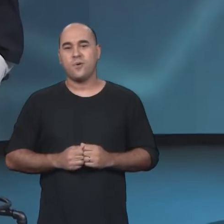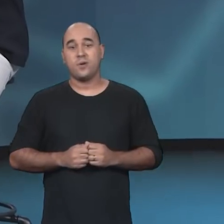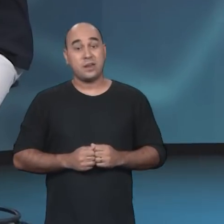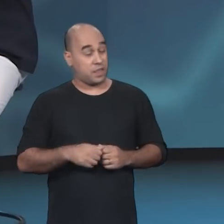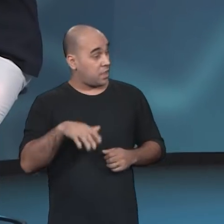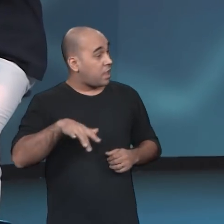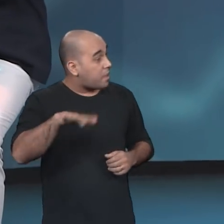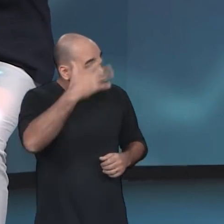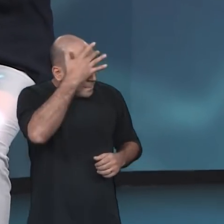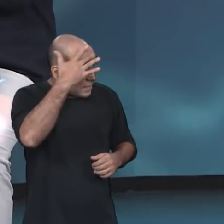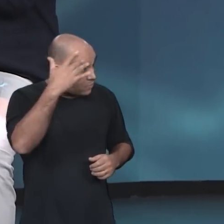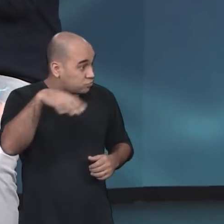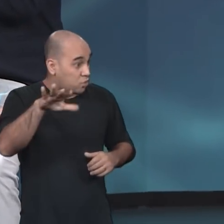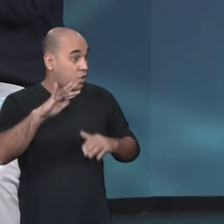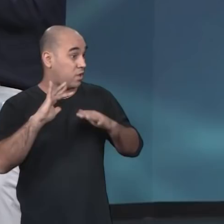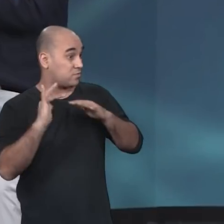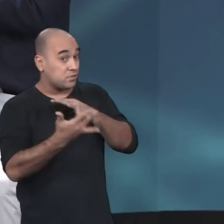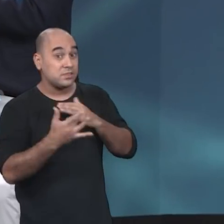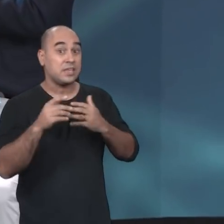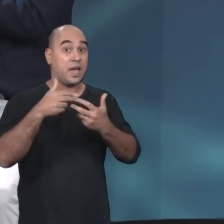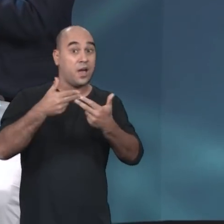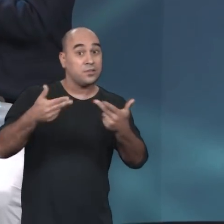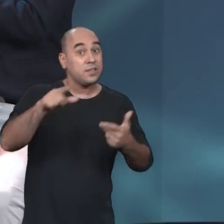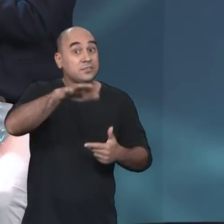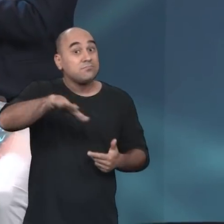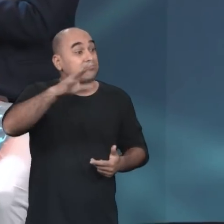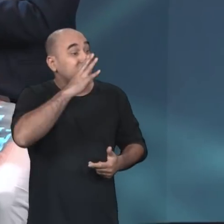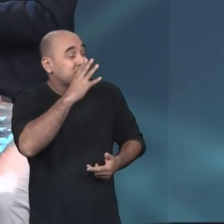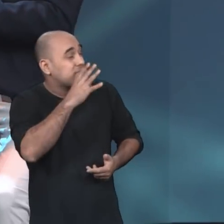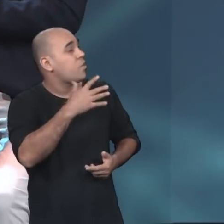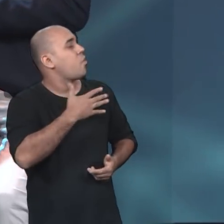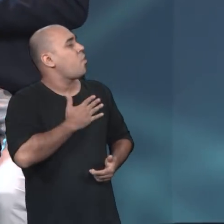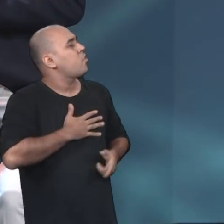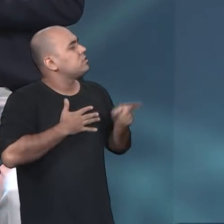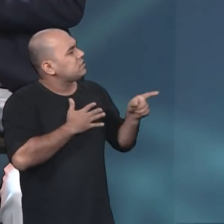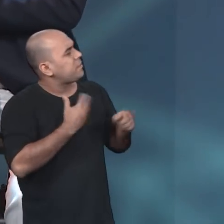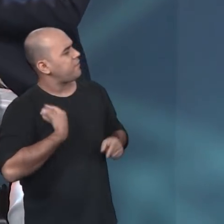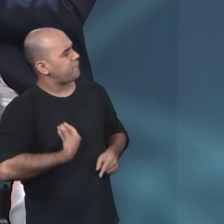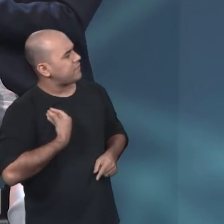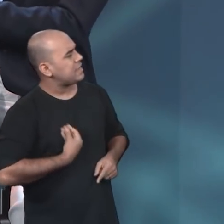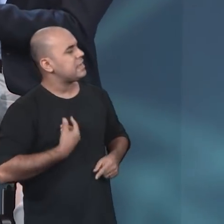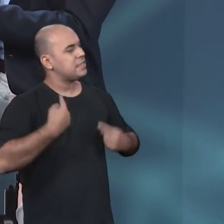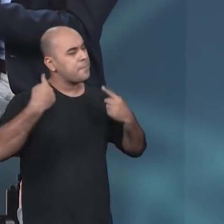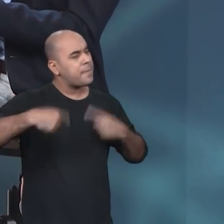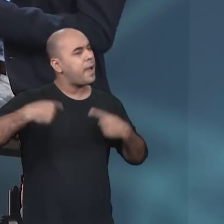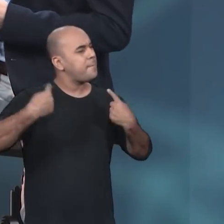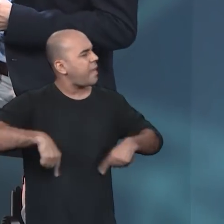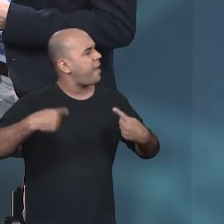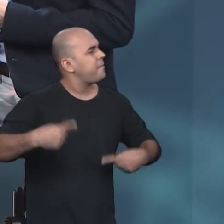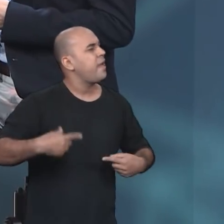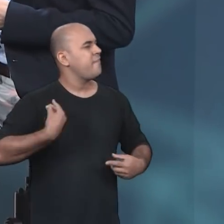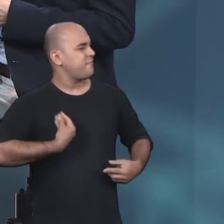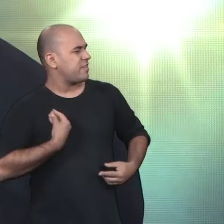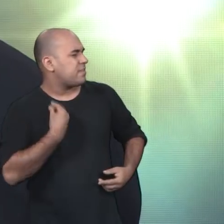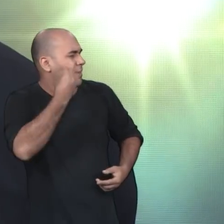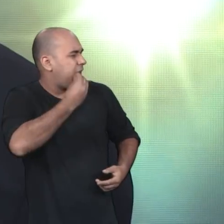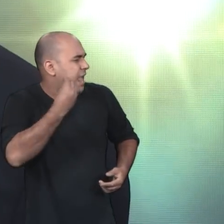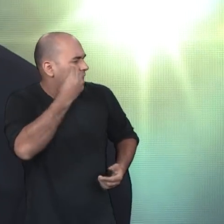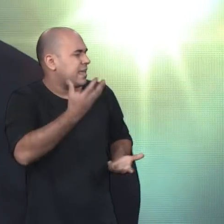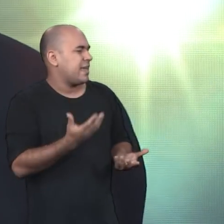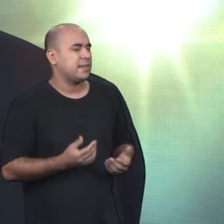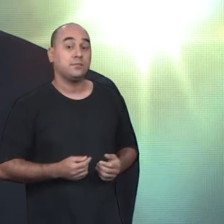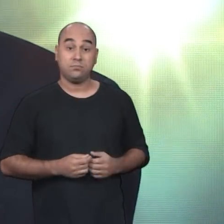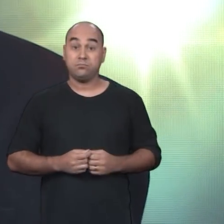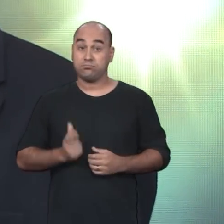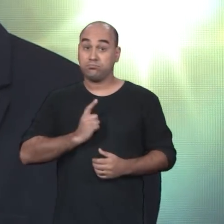lado pessoal, do que você gosta, também dos seus desafios. E olha, tem muita gente do Brasil inteiro